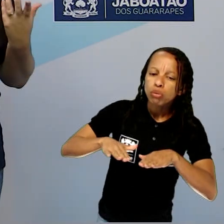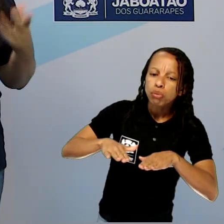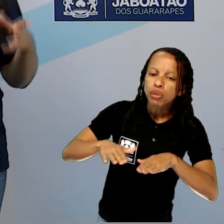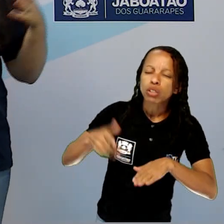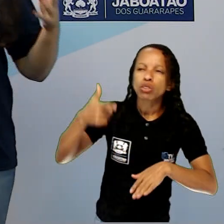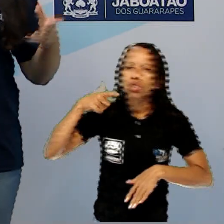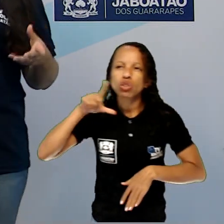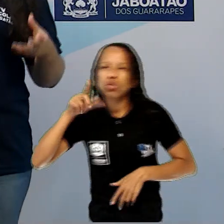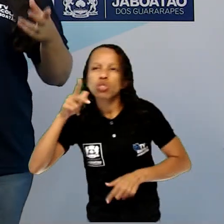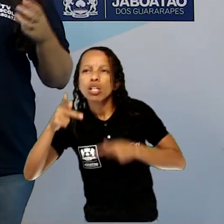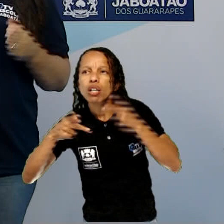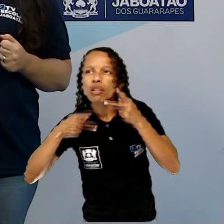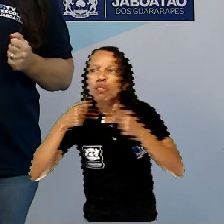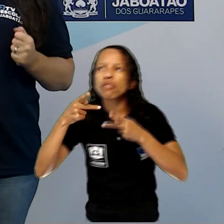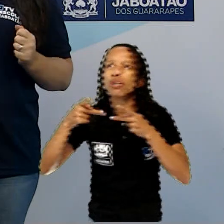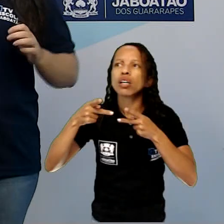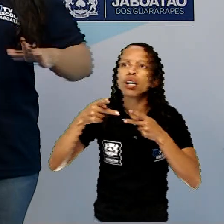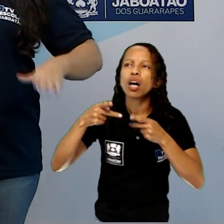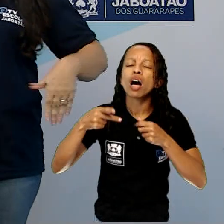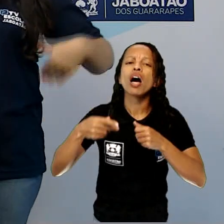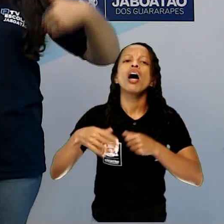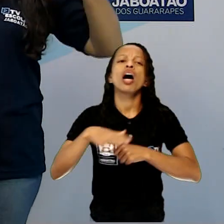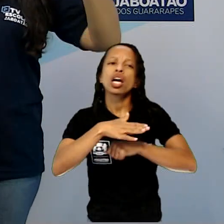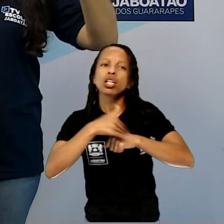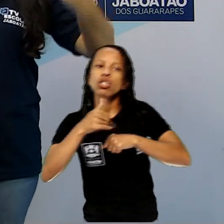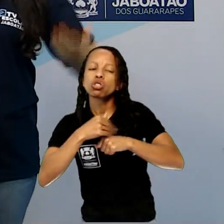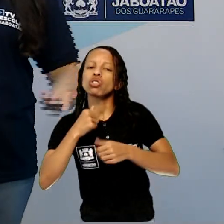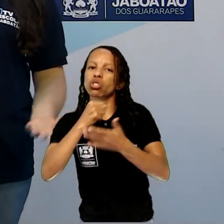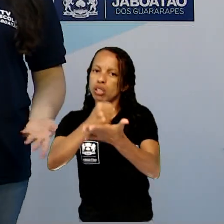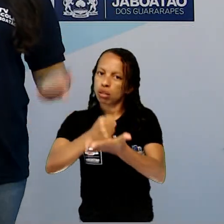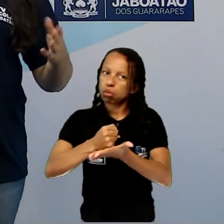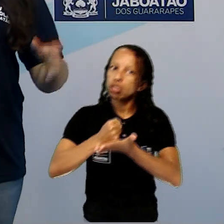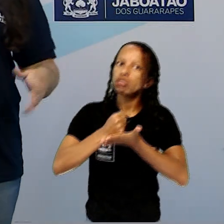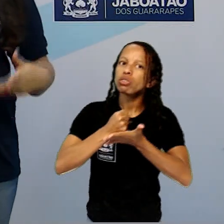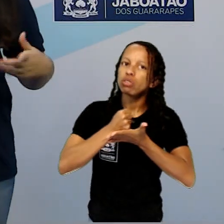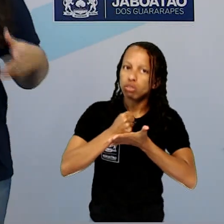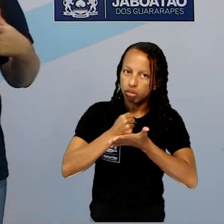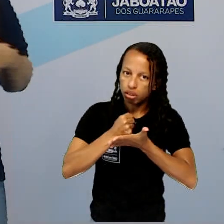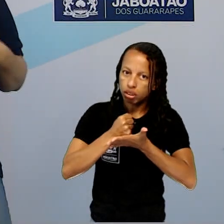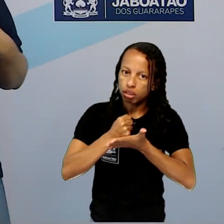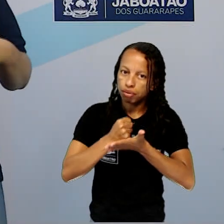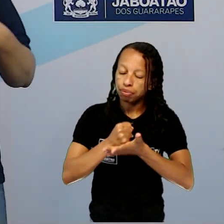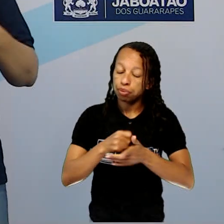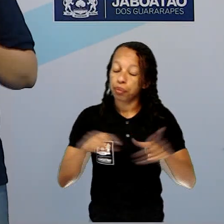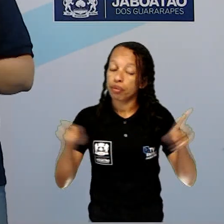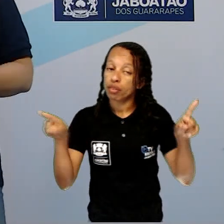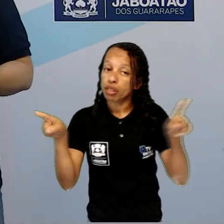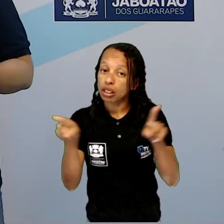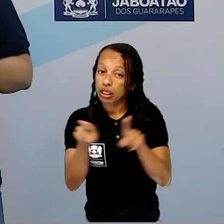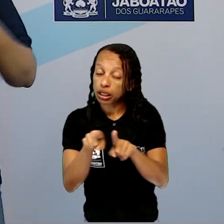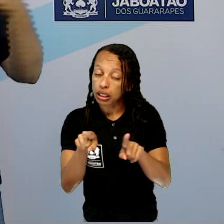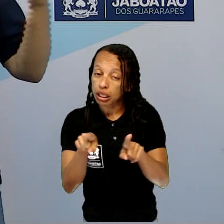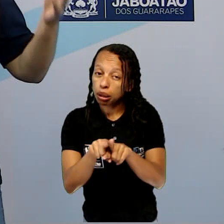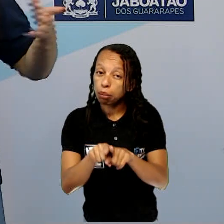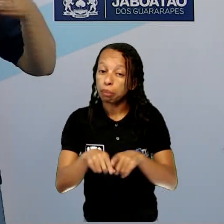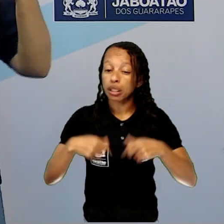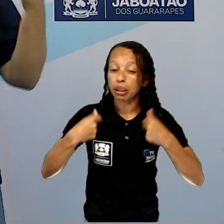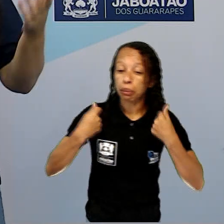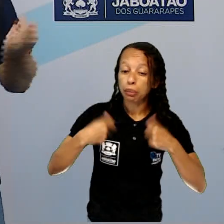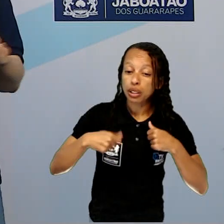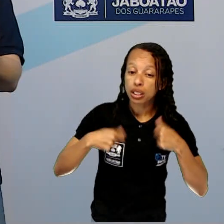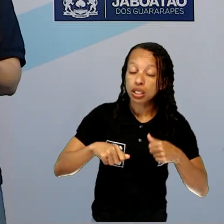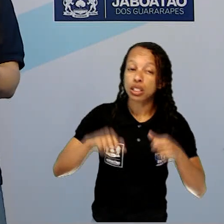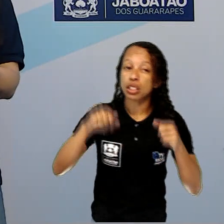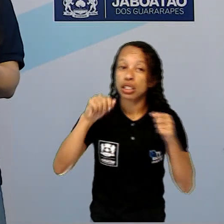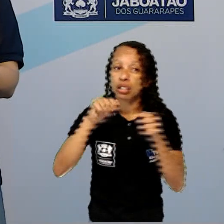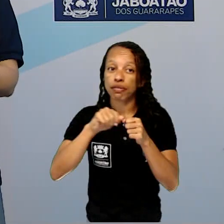falar e chama ajuda. Em último caso, você tem que fazer uma ressuscitação cardiopulmonar. Se a pessoa não falou nada,